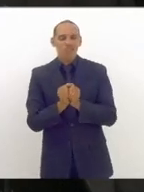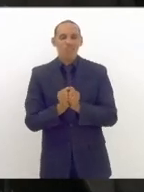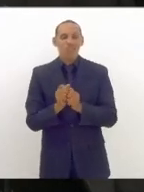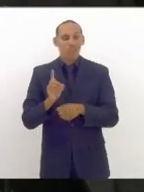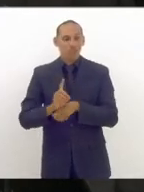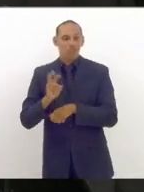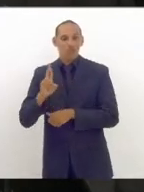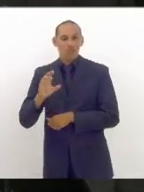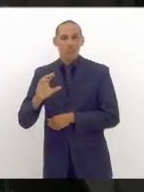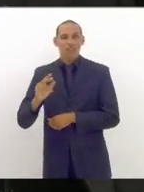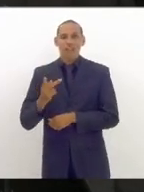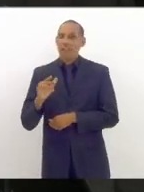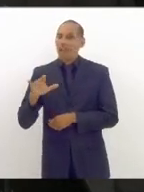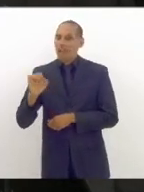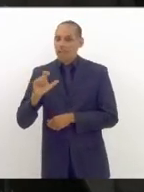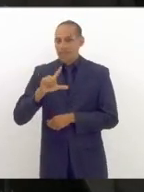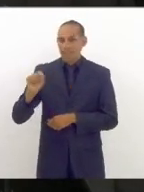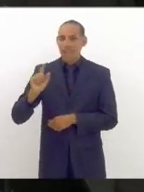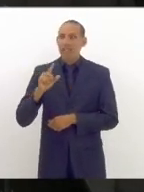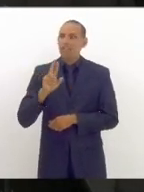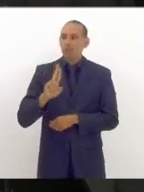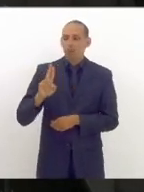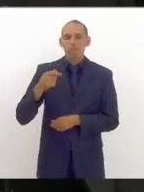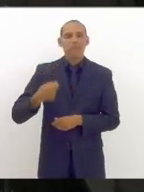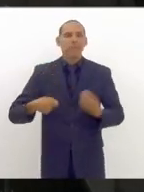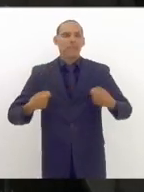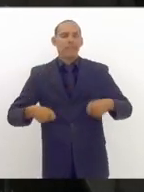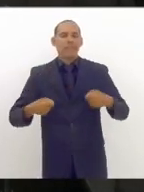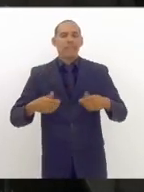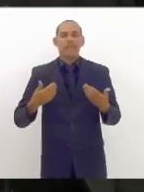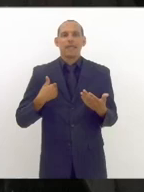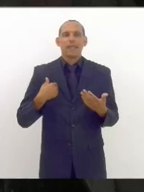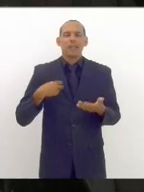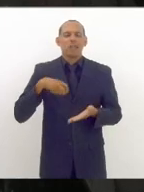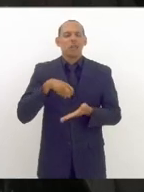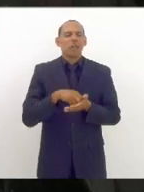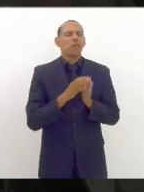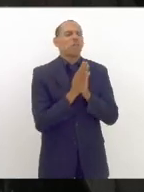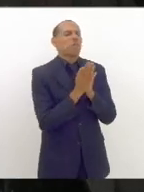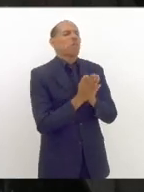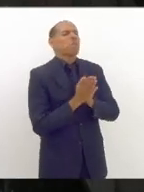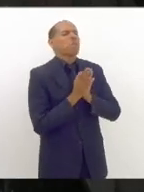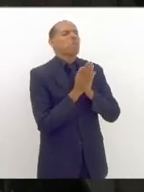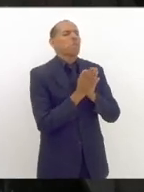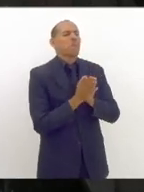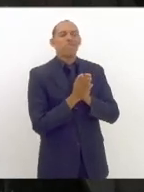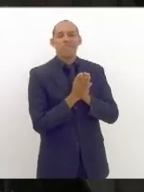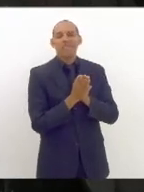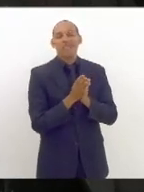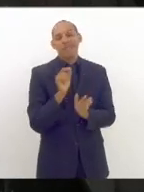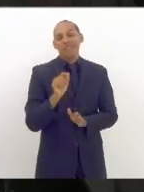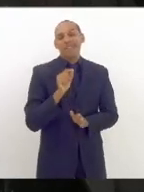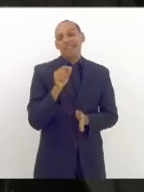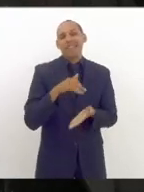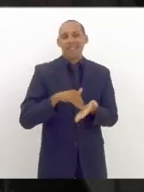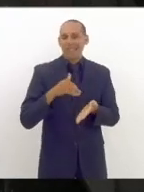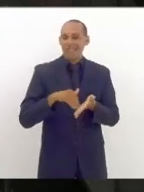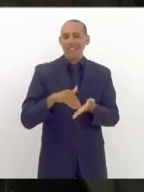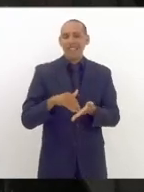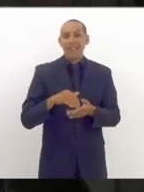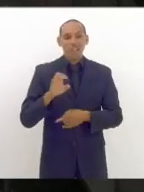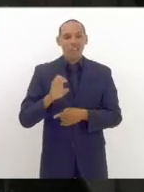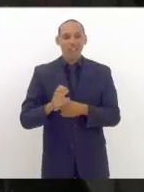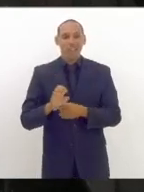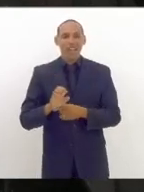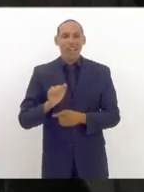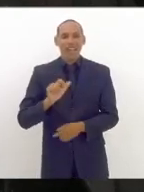Chaves, a gente precisava de um nome, eu tive quase que ajoelhar e pedir ao nosso secretário de Estado, Alexandre Kepp, que